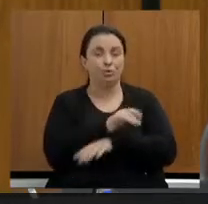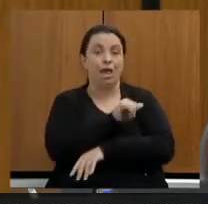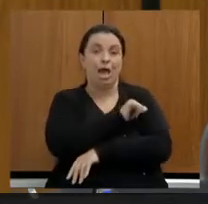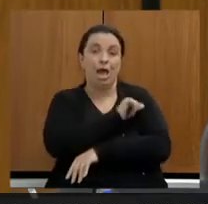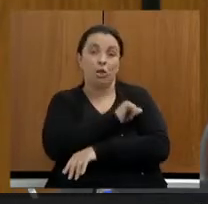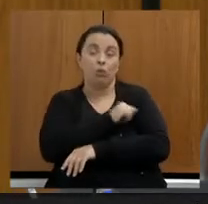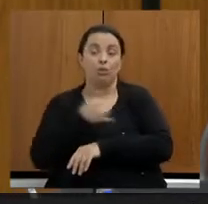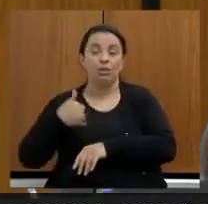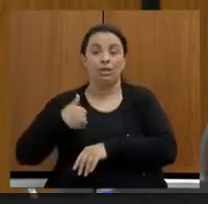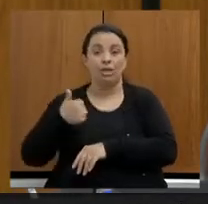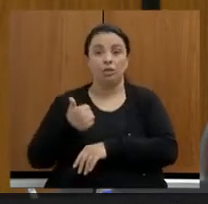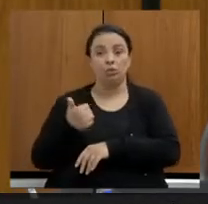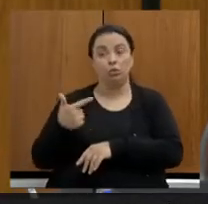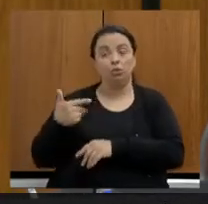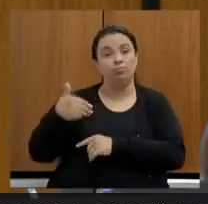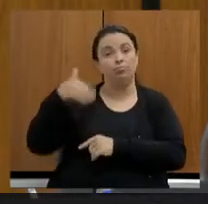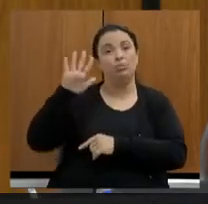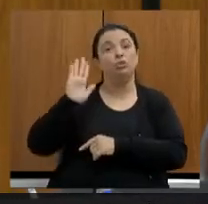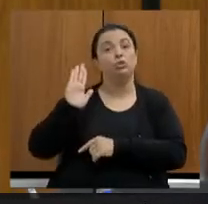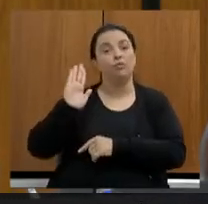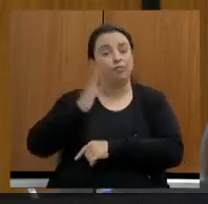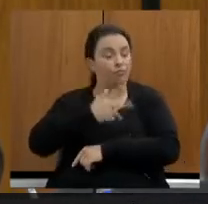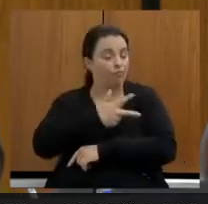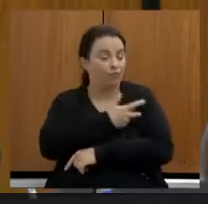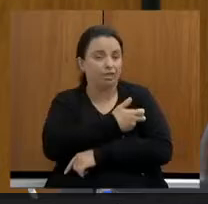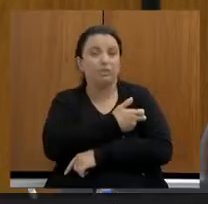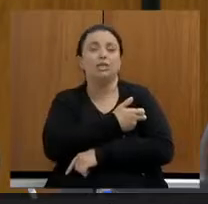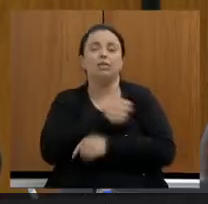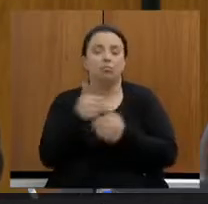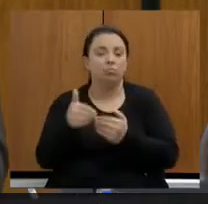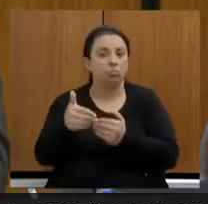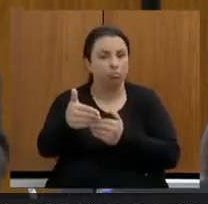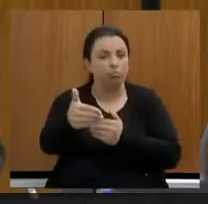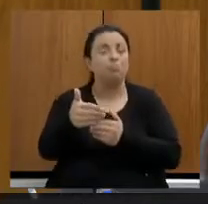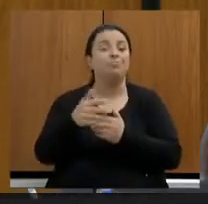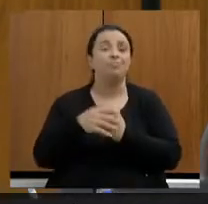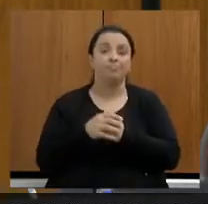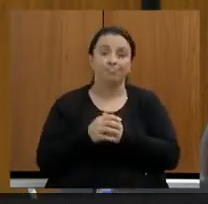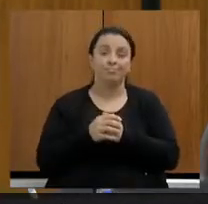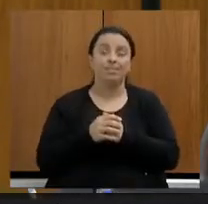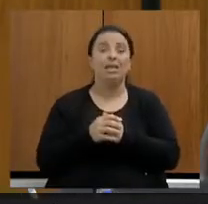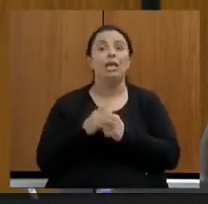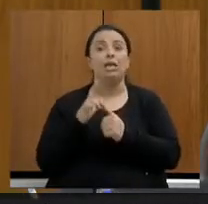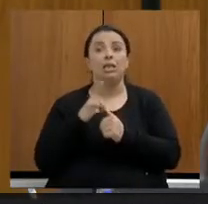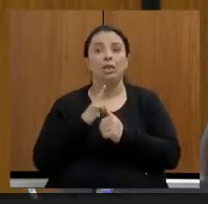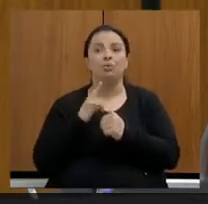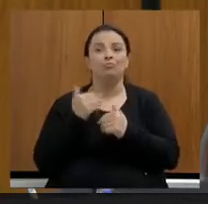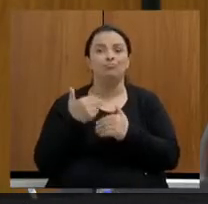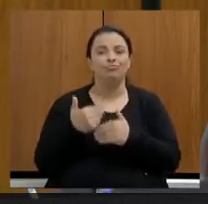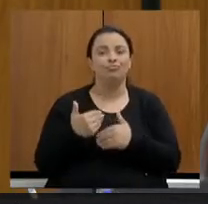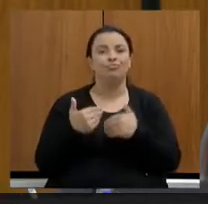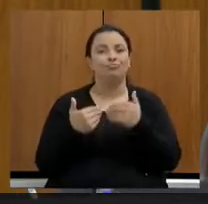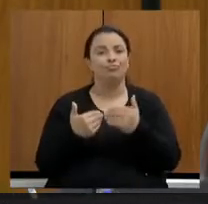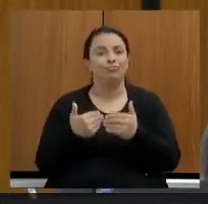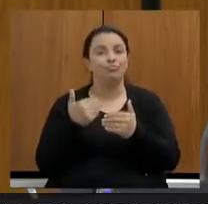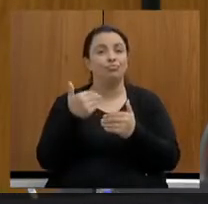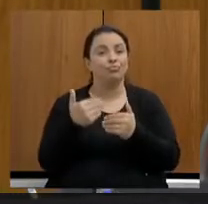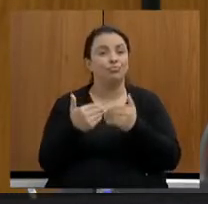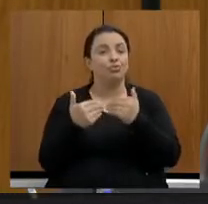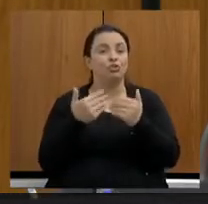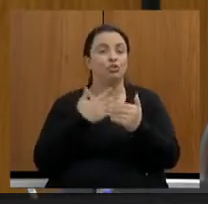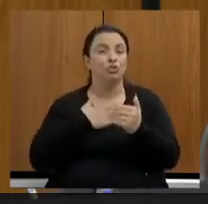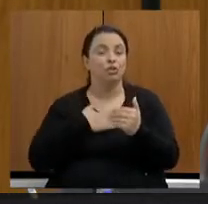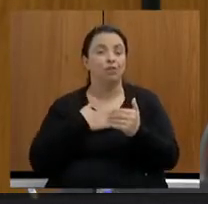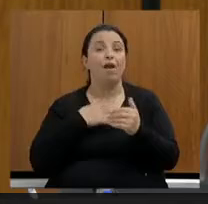vacinados ou em pleno processo de vacinação o Tom paulatinamente devagarzinho nós vamos